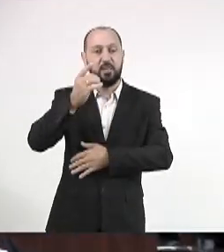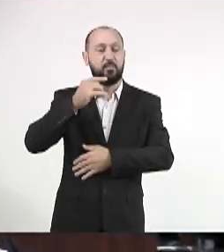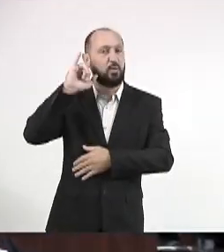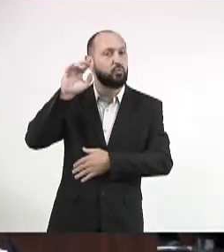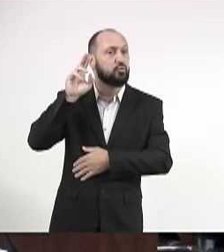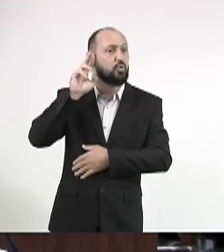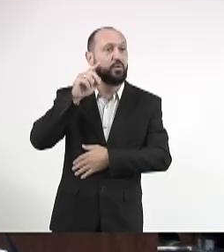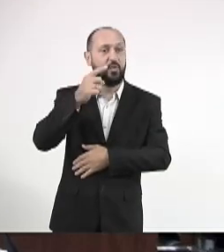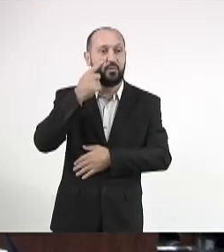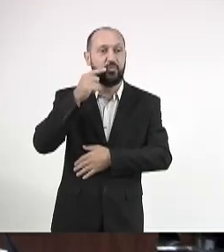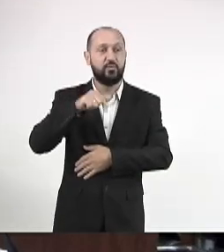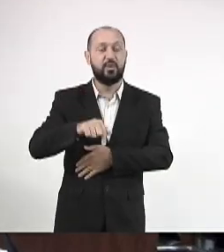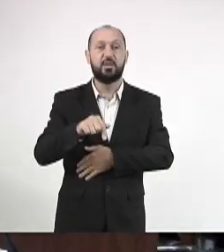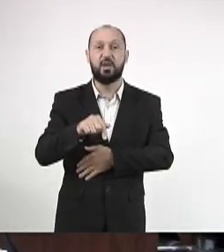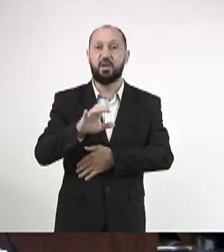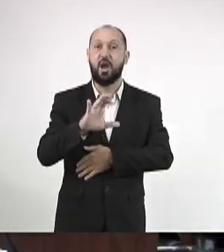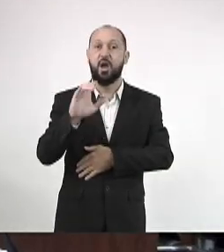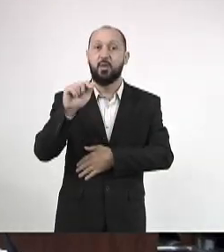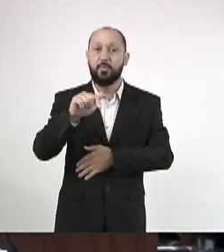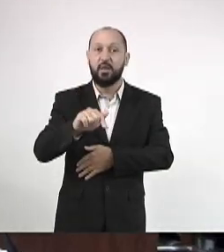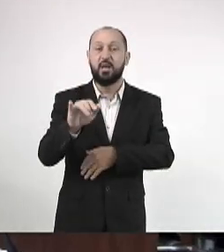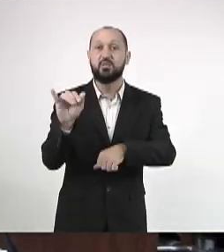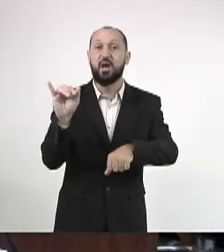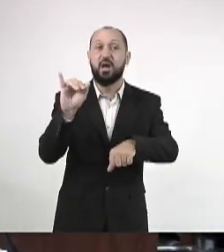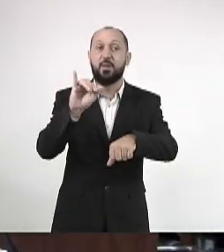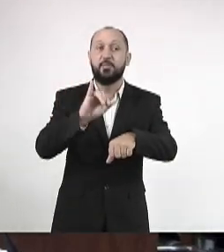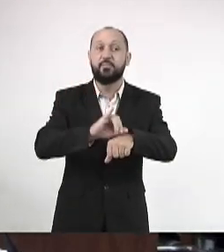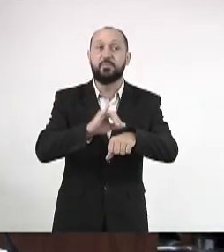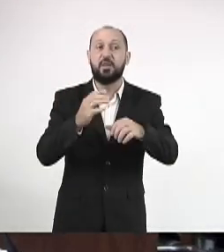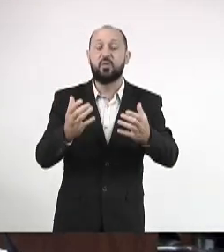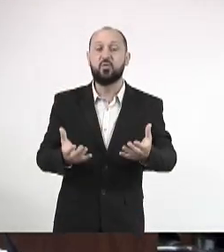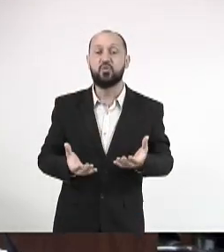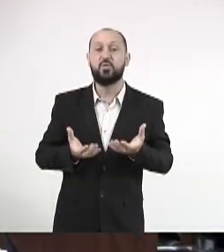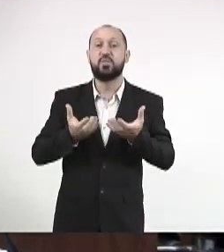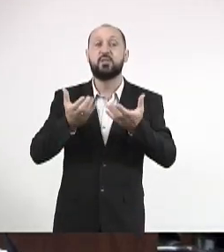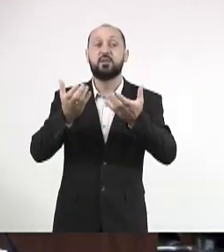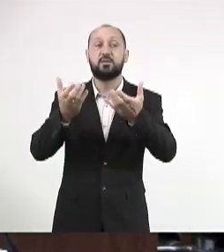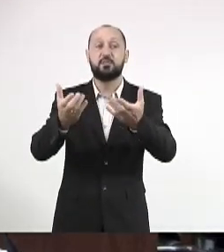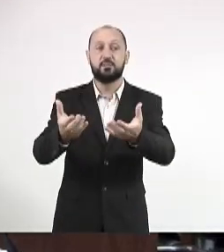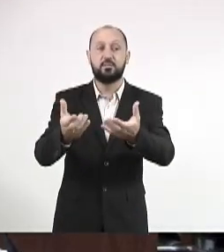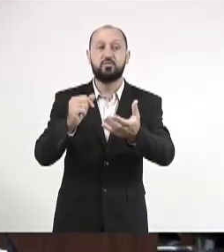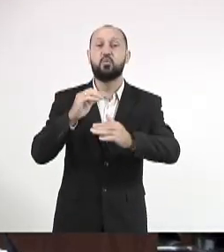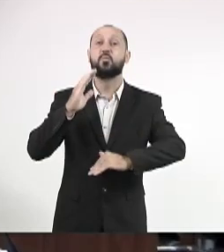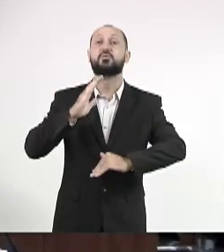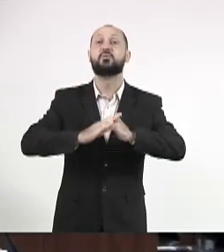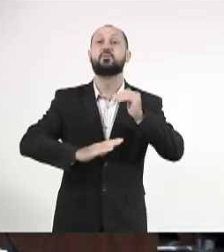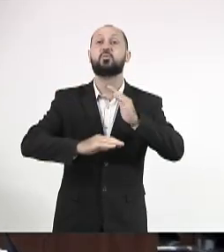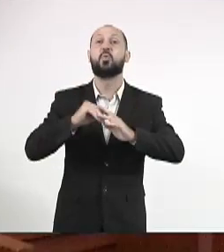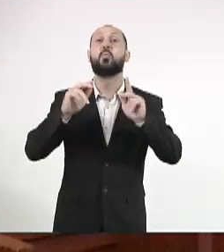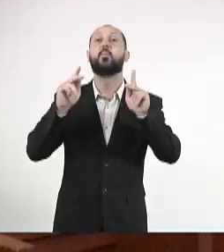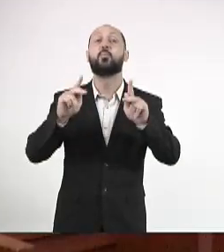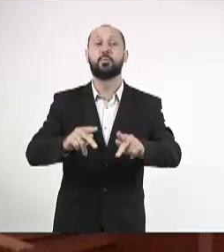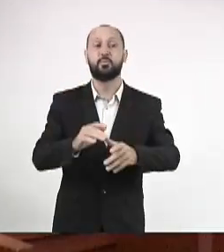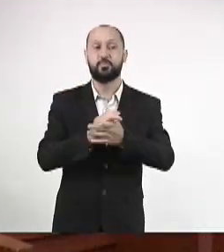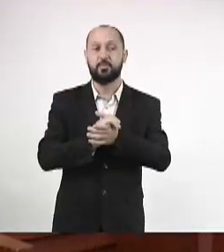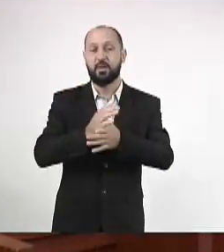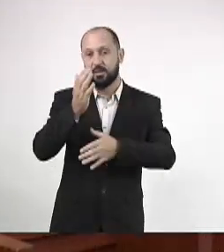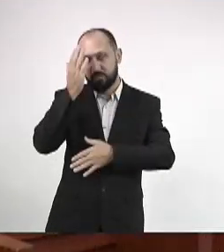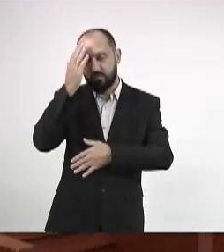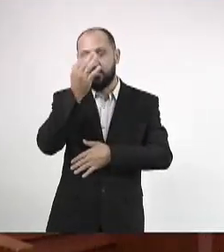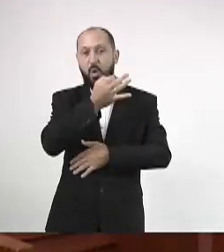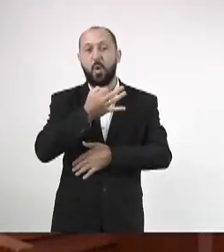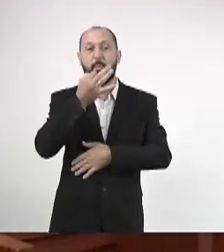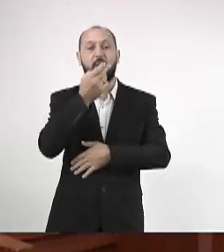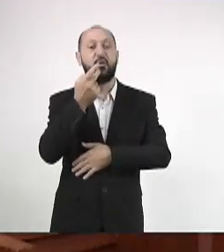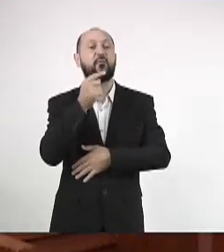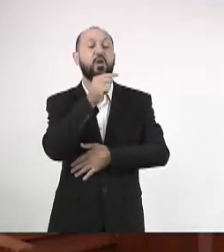Henrique, veio a Campo Grande, a capital, e entregou nas mãos de um servidor público. E sabe o que a opinião